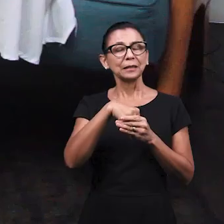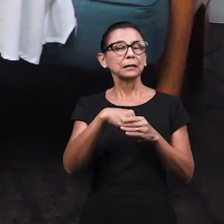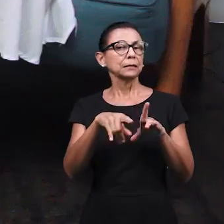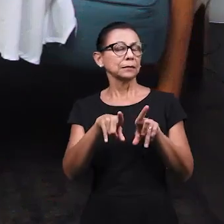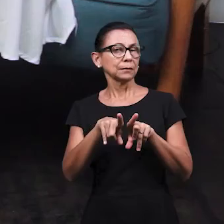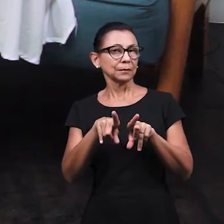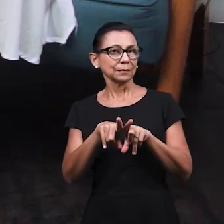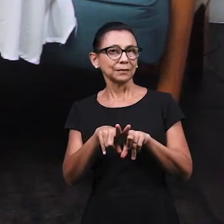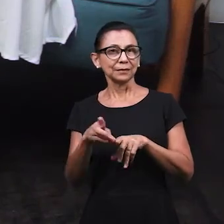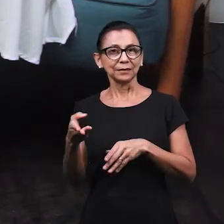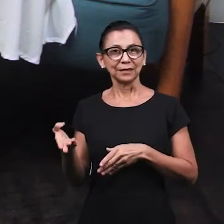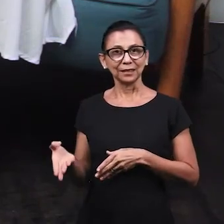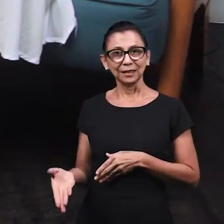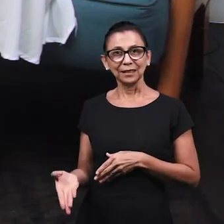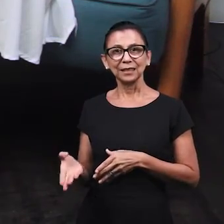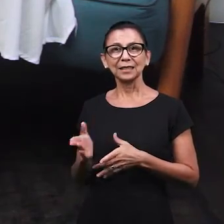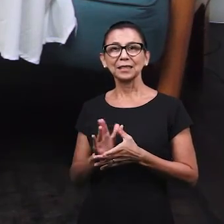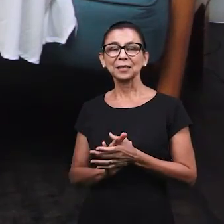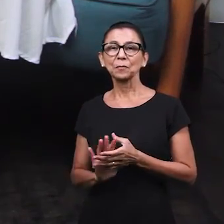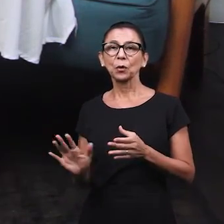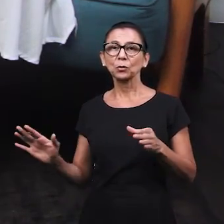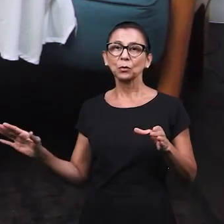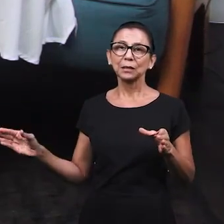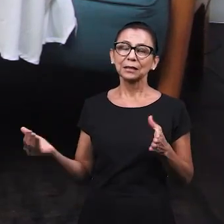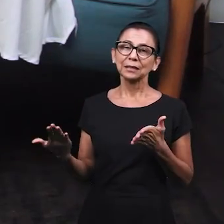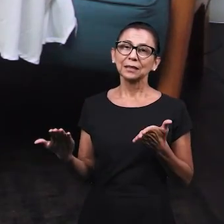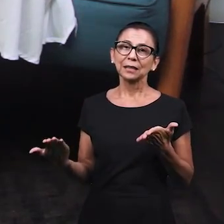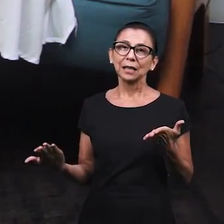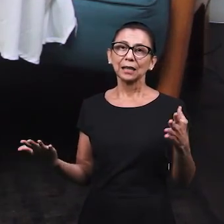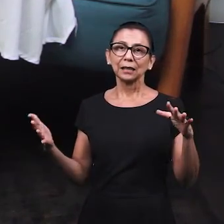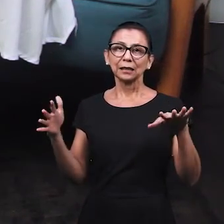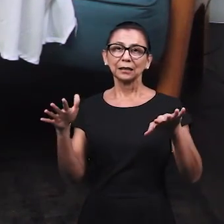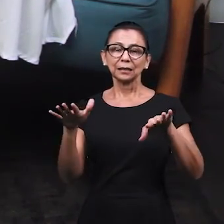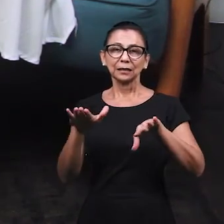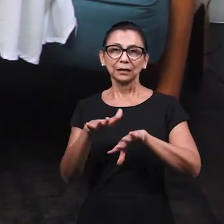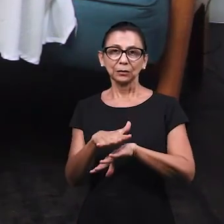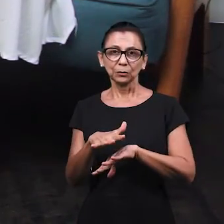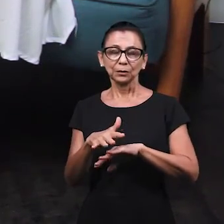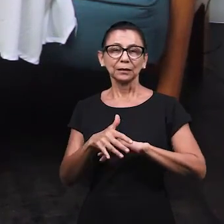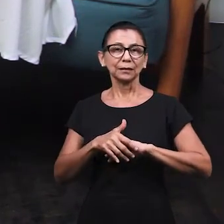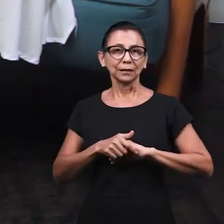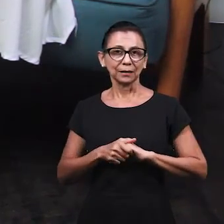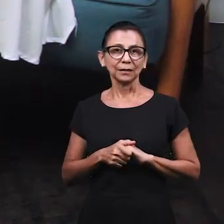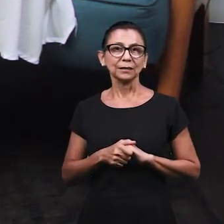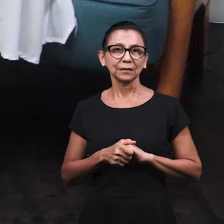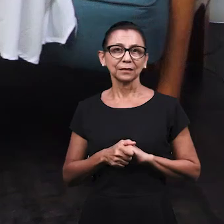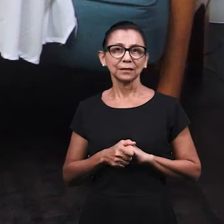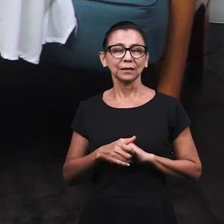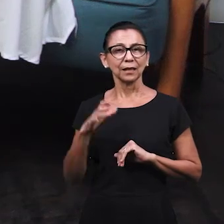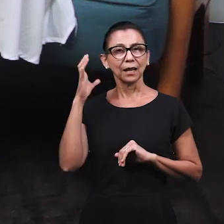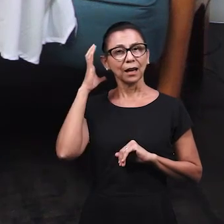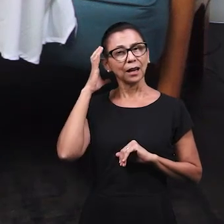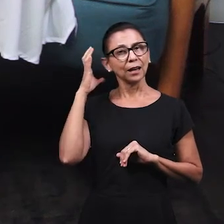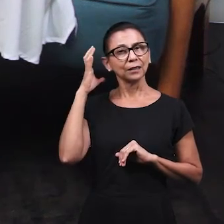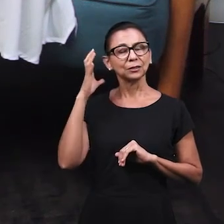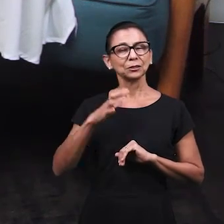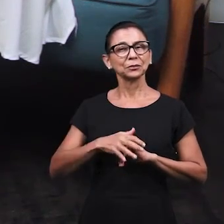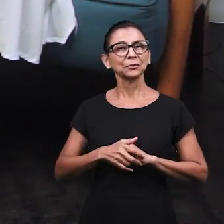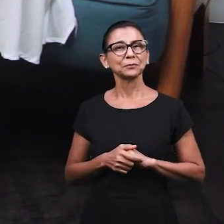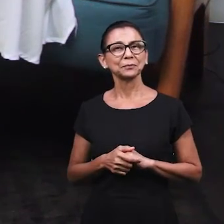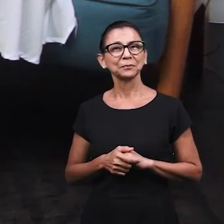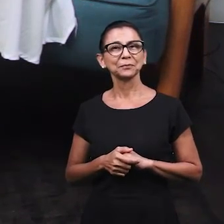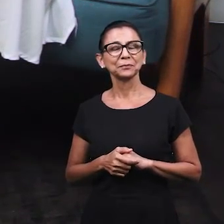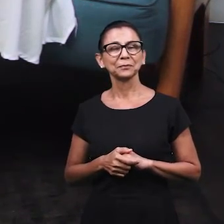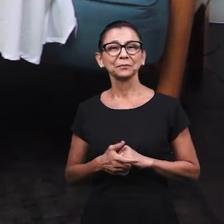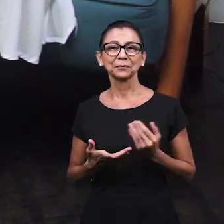e também para que as crianças possam estar mais incluídas ou assistindo mais, ouvindo mais a rádio, né? A